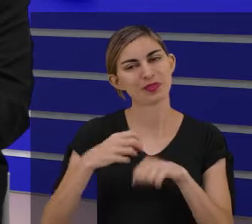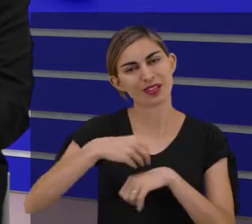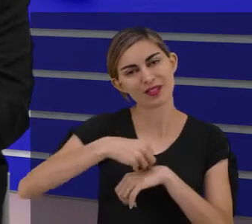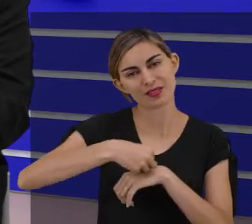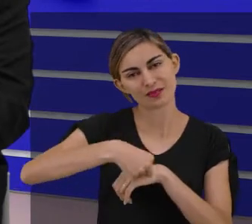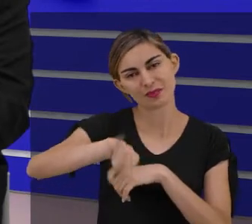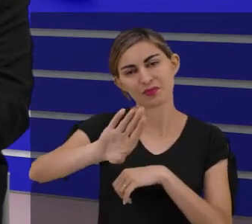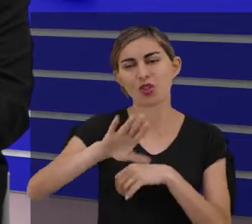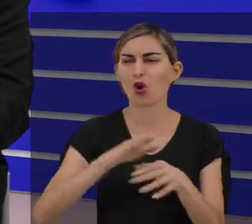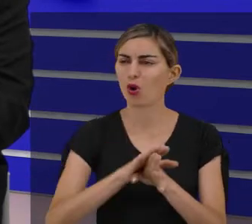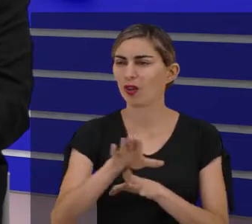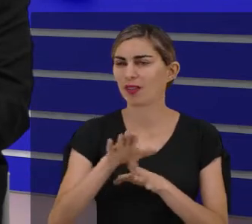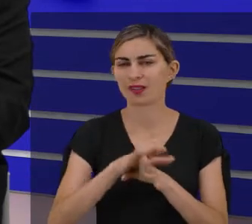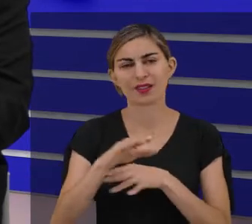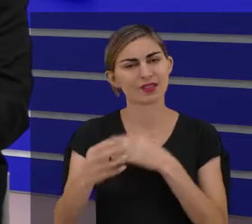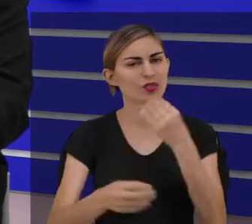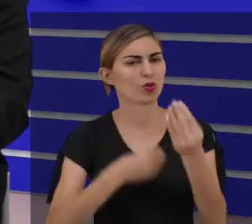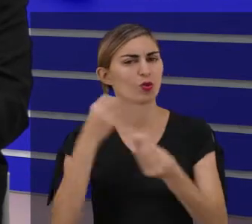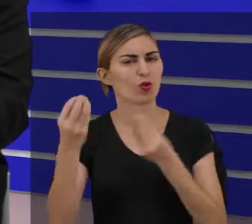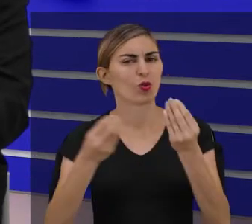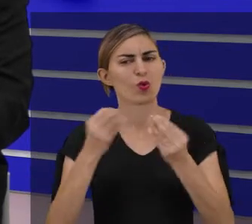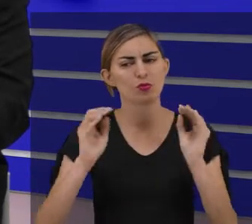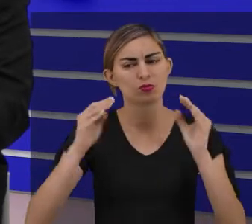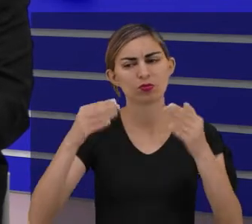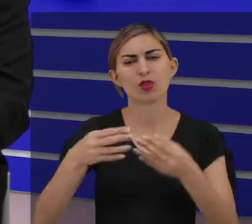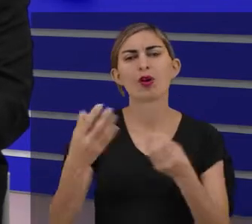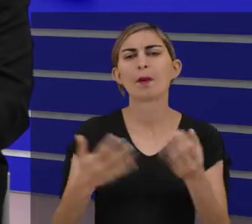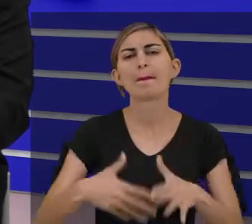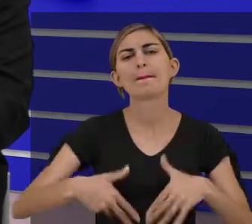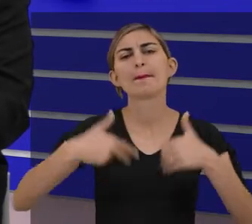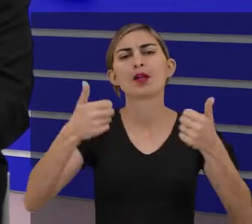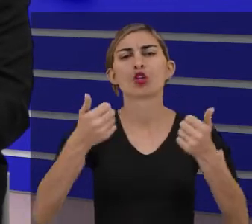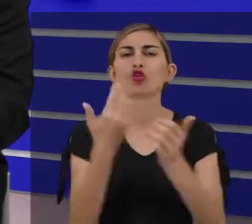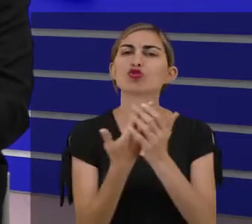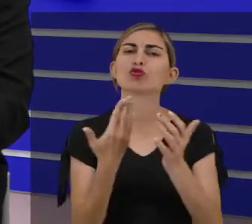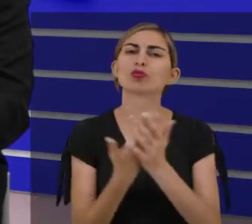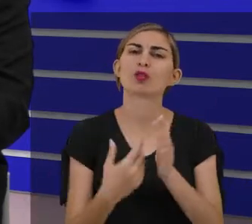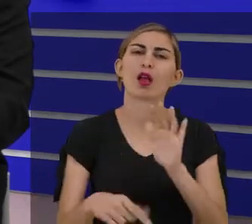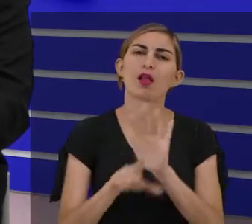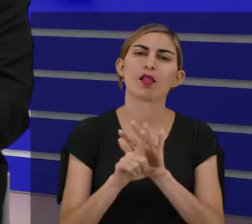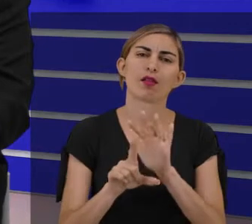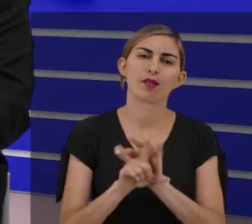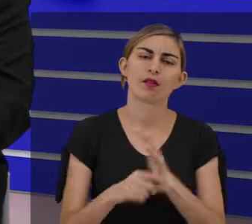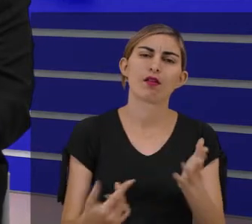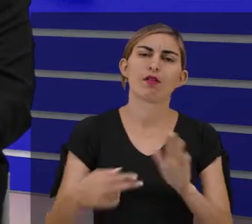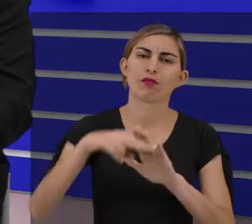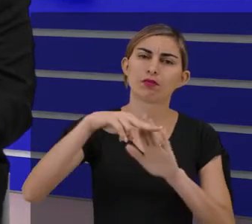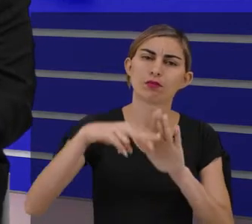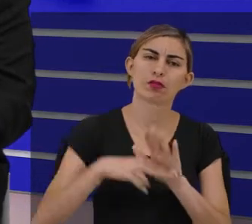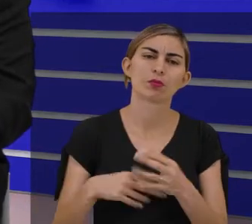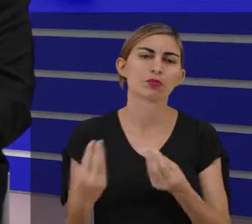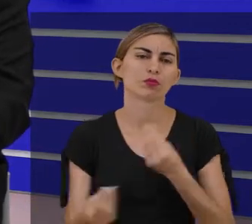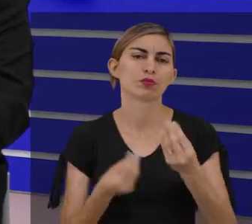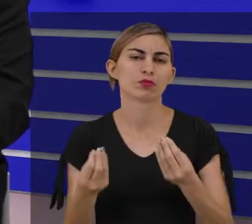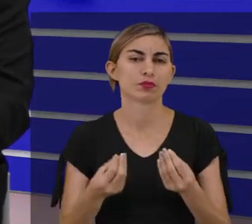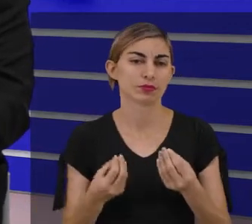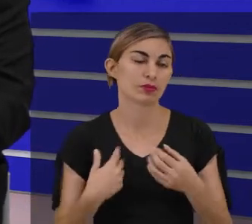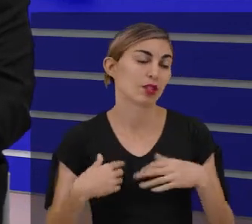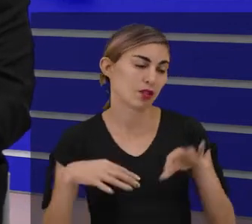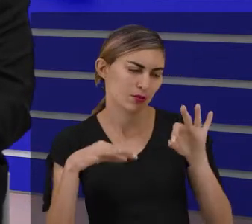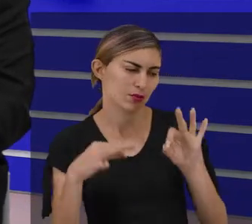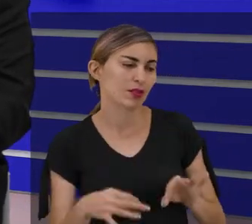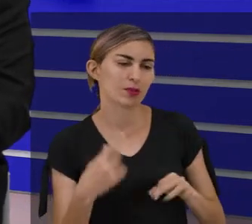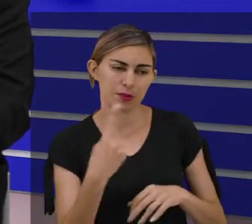é, nos dar uma orientação, um direcionamento, qual é a melhor forma de estudar sobre as leis.